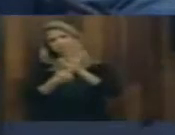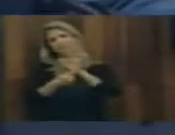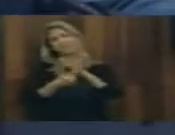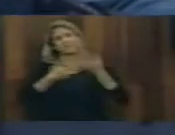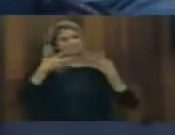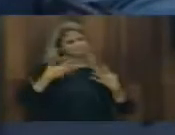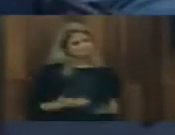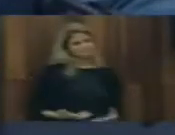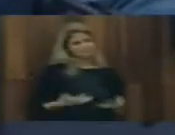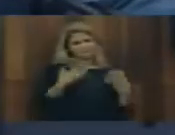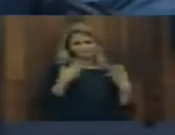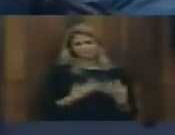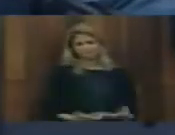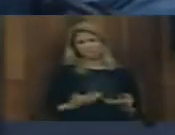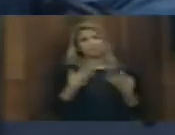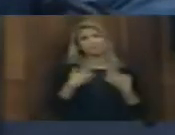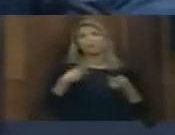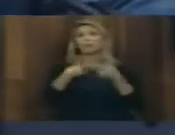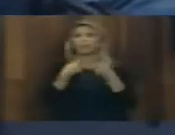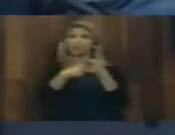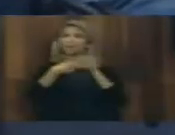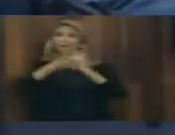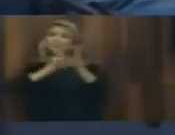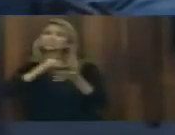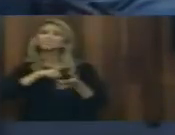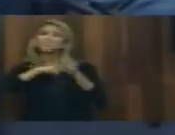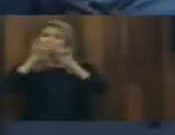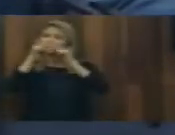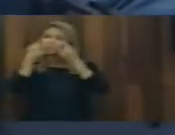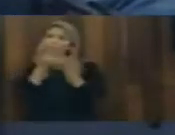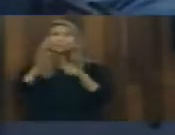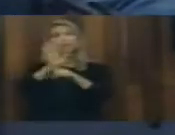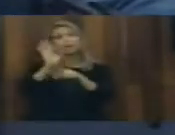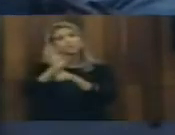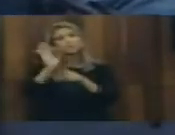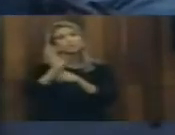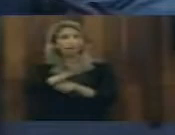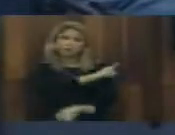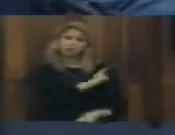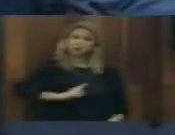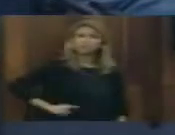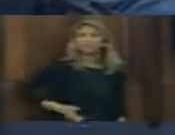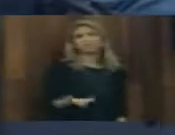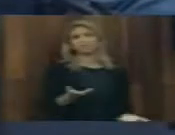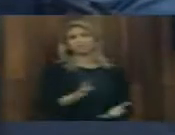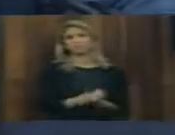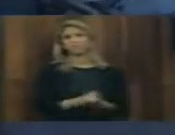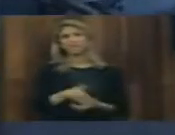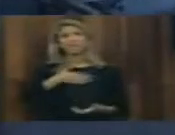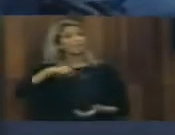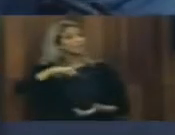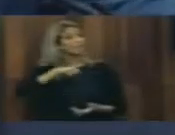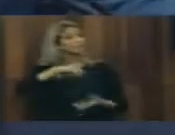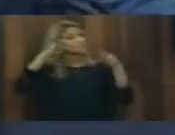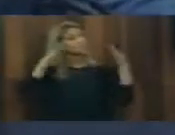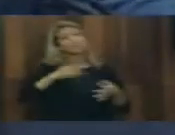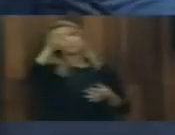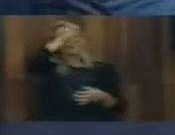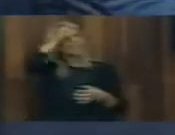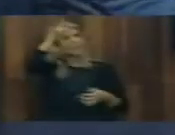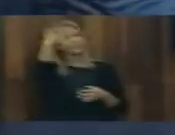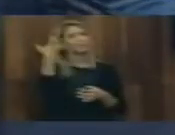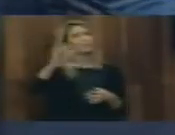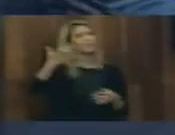tremendo, porque a categoria apoiou o governo atual, eu tenho certeza, e o prefeito não quer